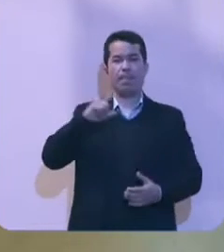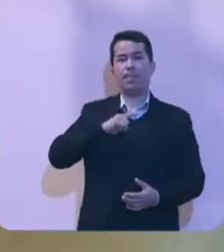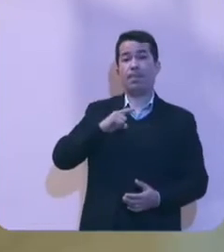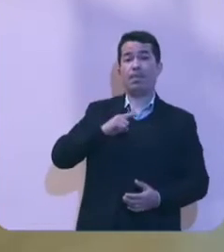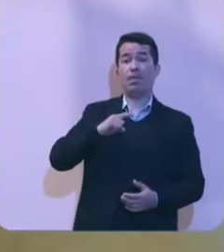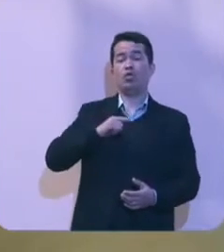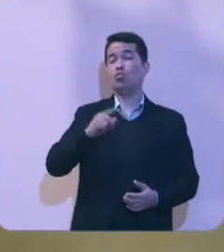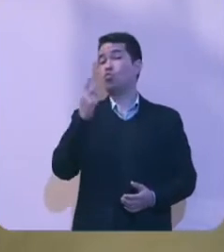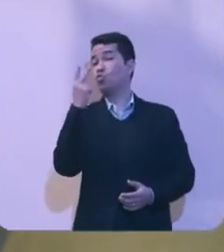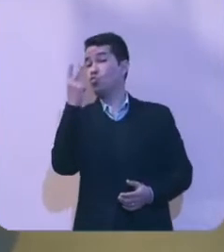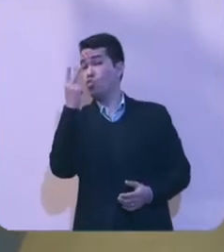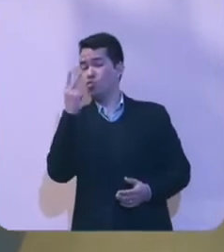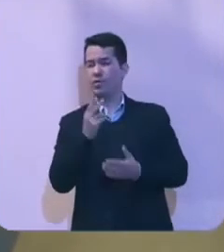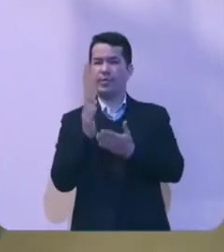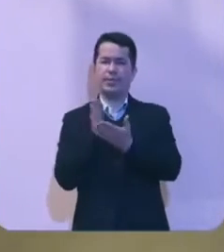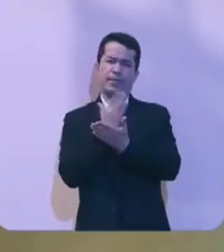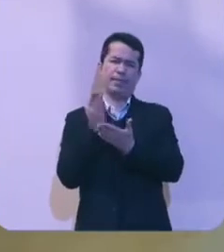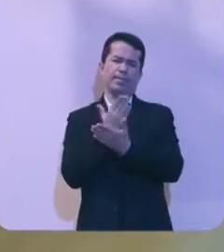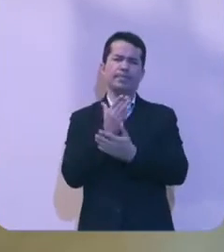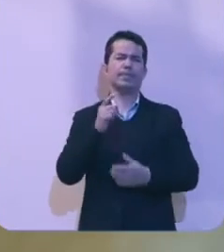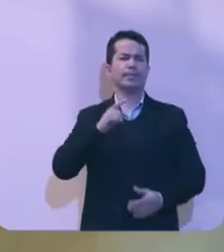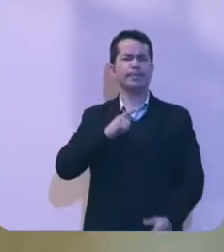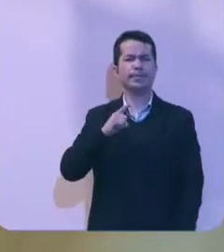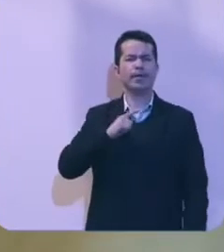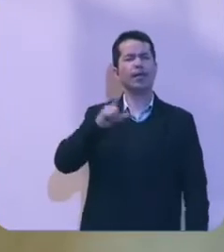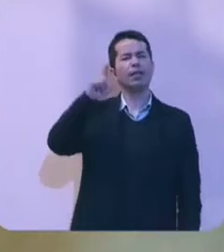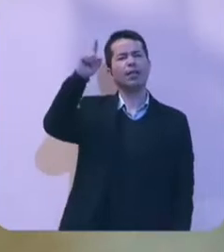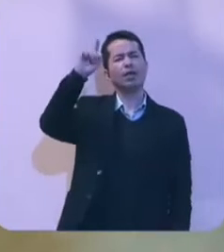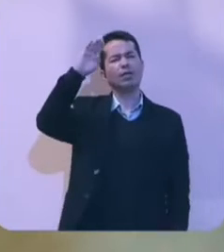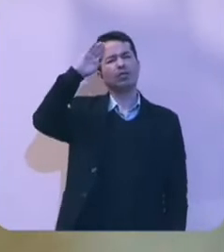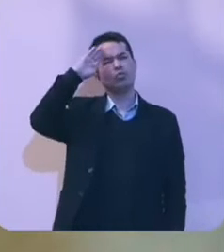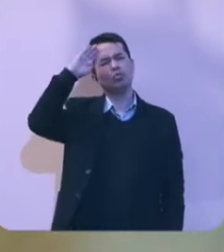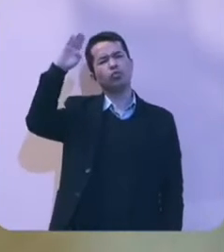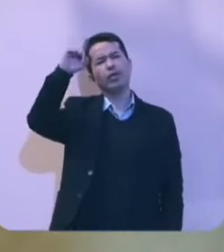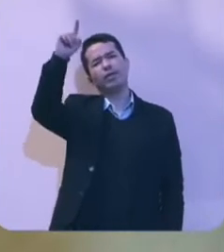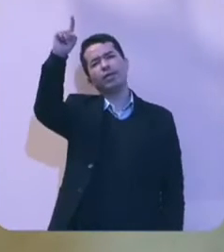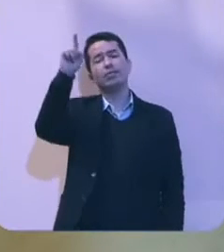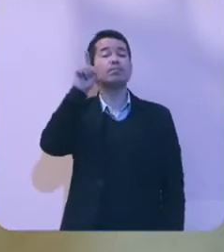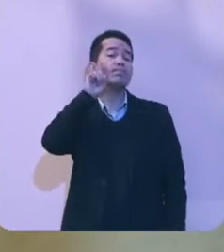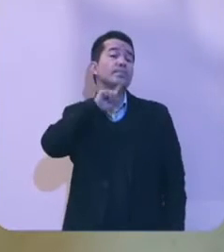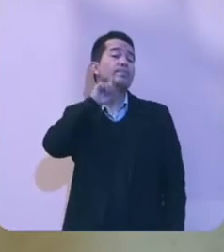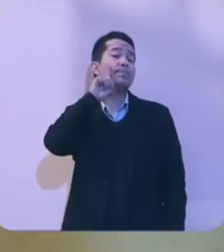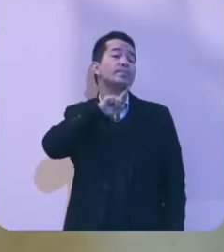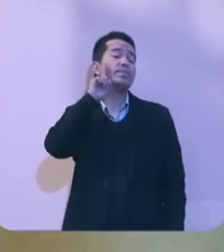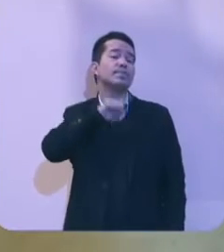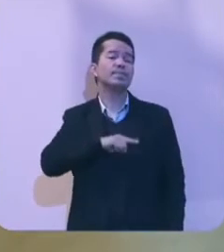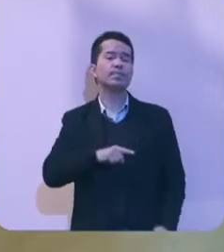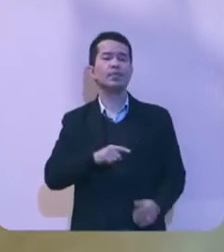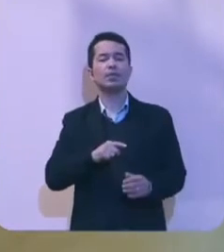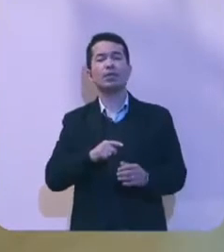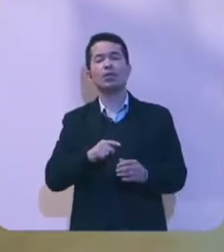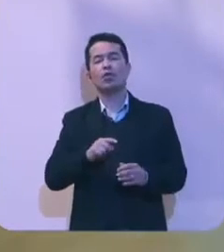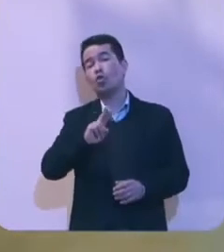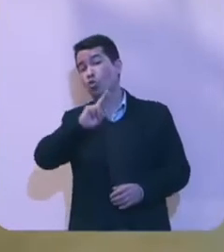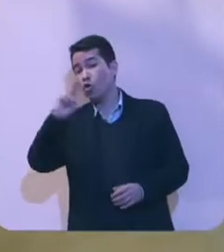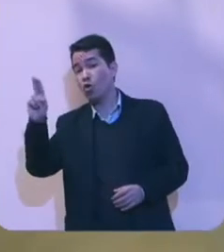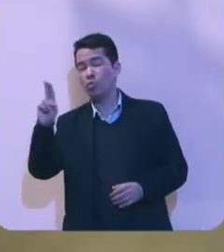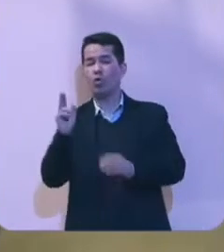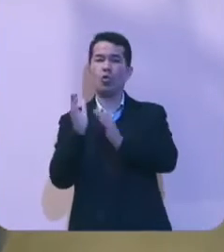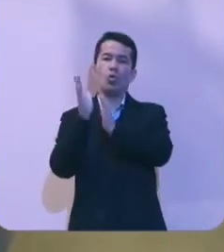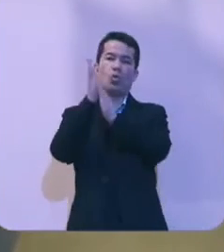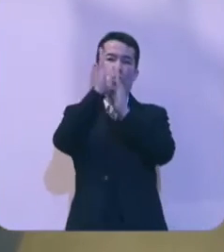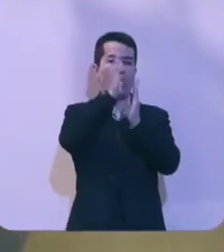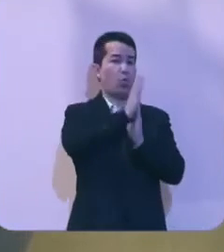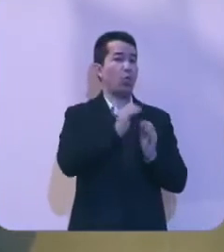foram escritos por um capelão do exército norte-americano. Um deles chama-se O Louvor que Liberta e o